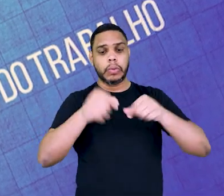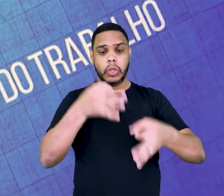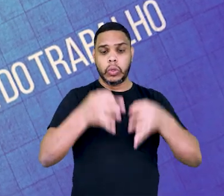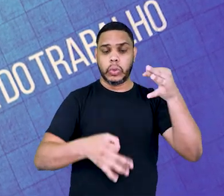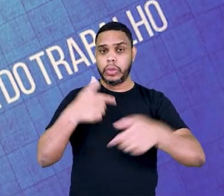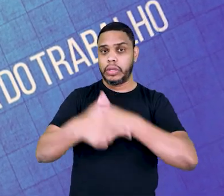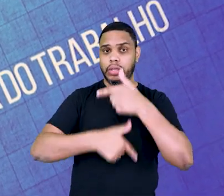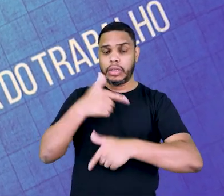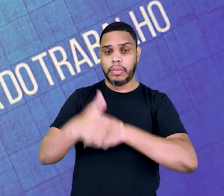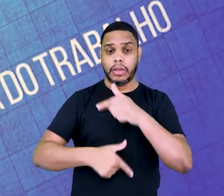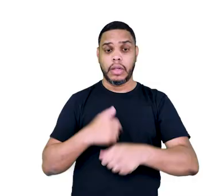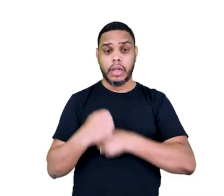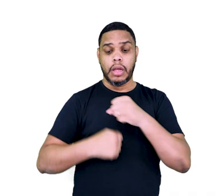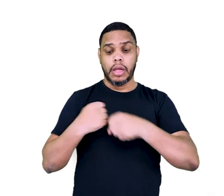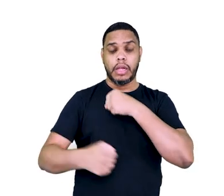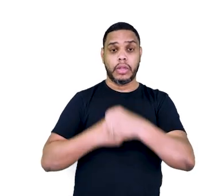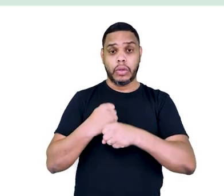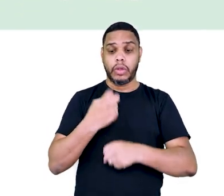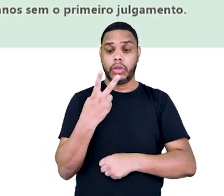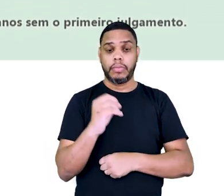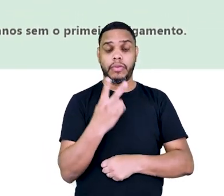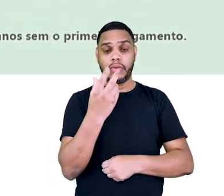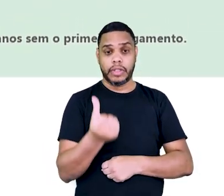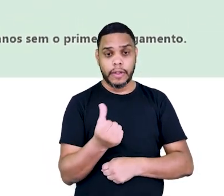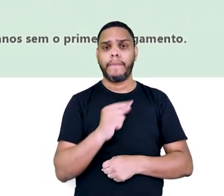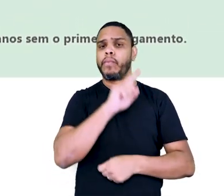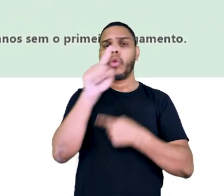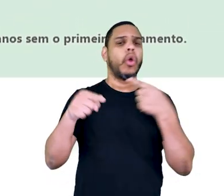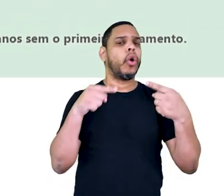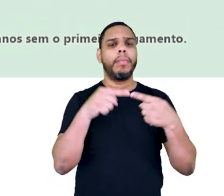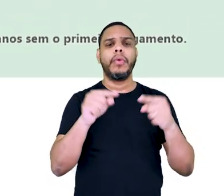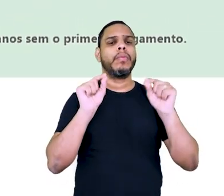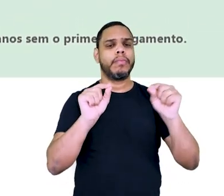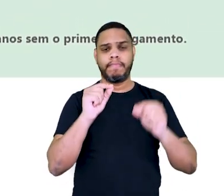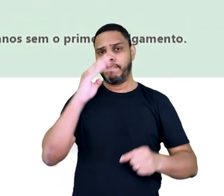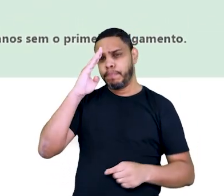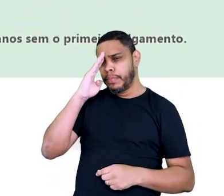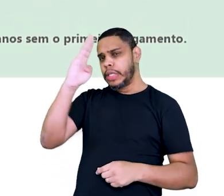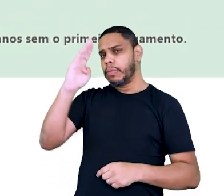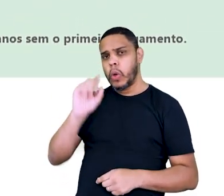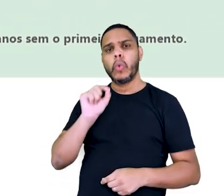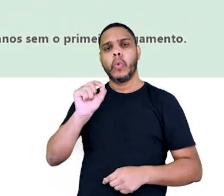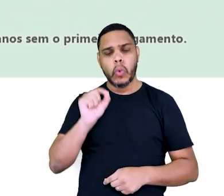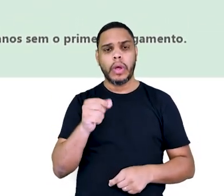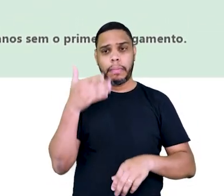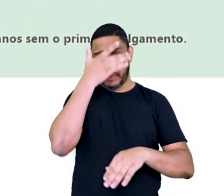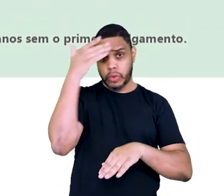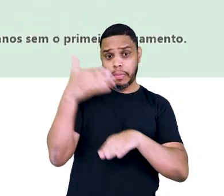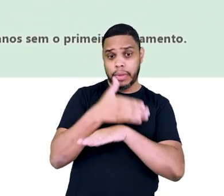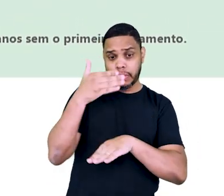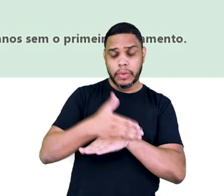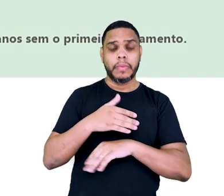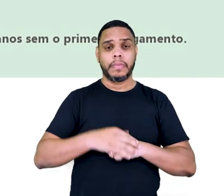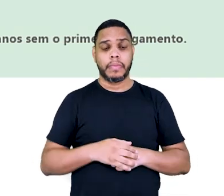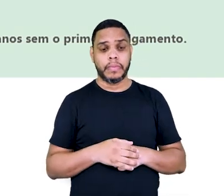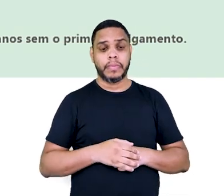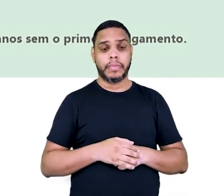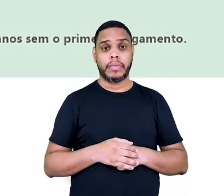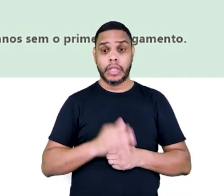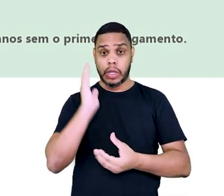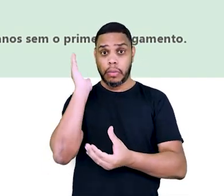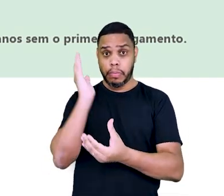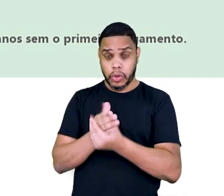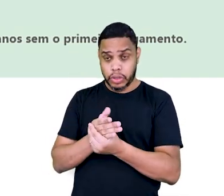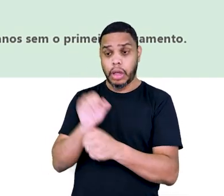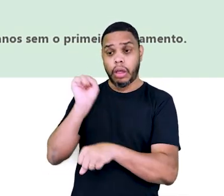Trabalhista para 2026. Entre as metas consideradas mais relevantes pelos participantes estão reduzir processos